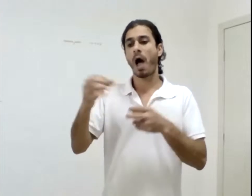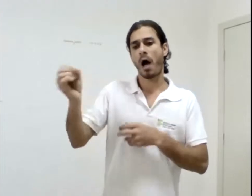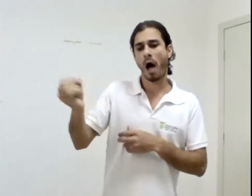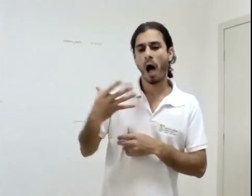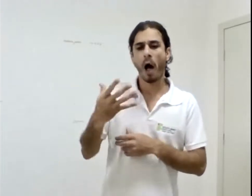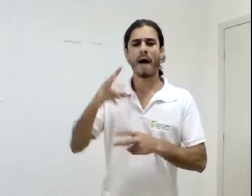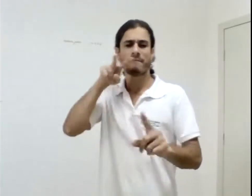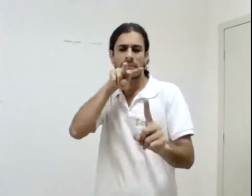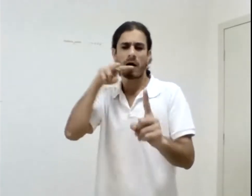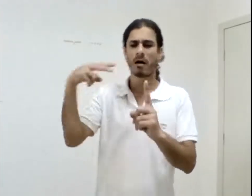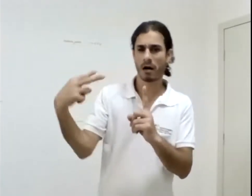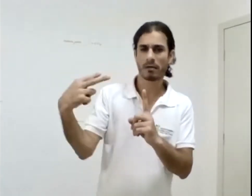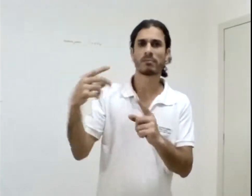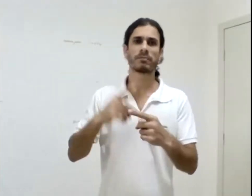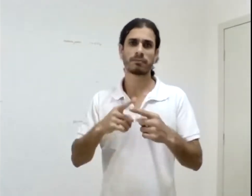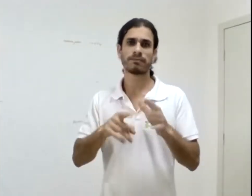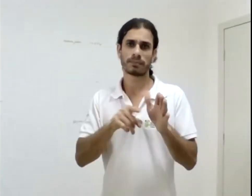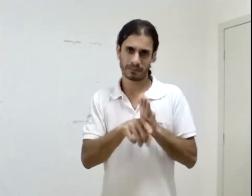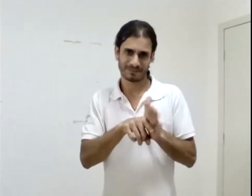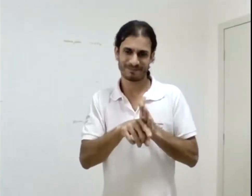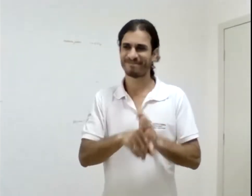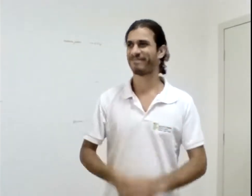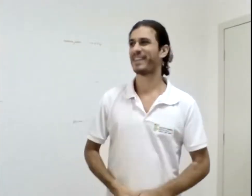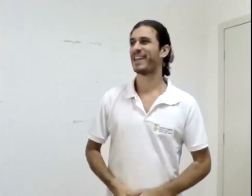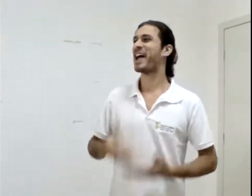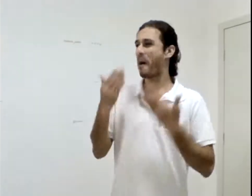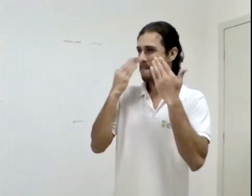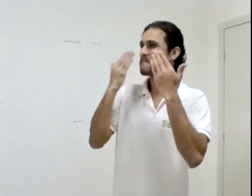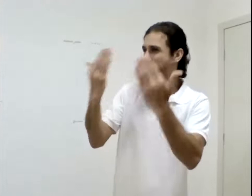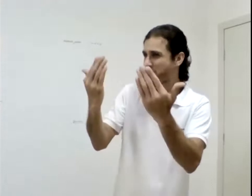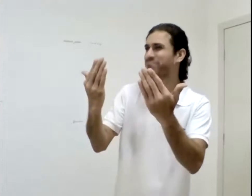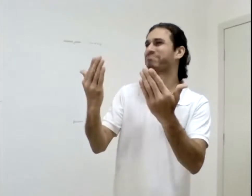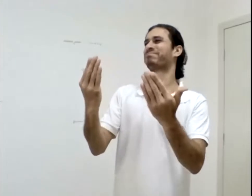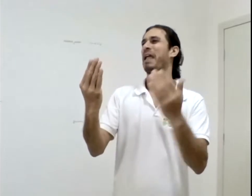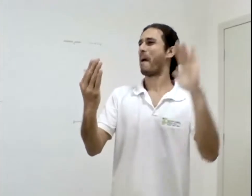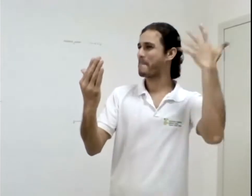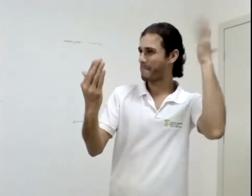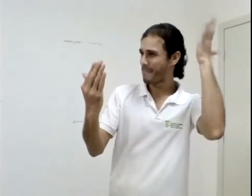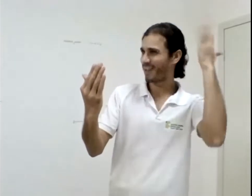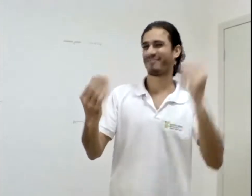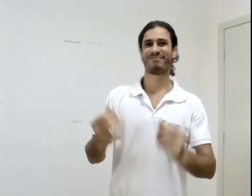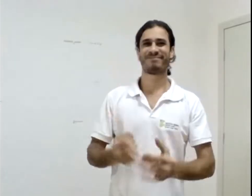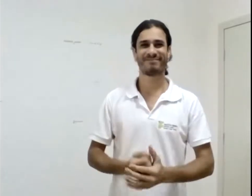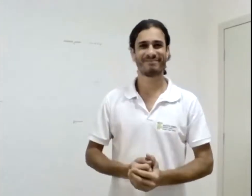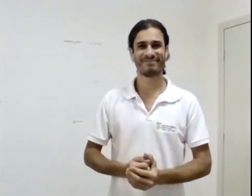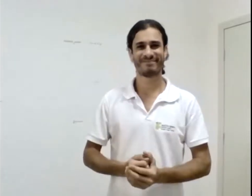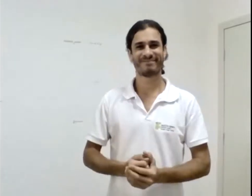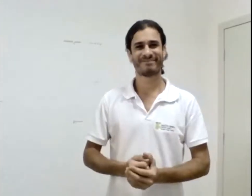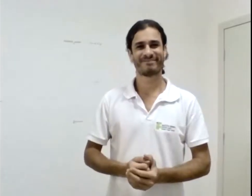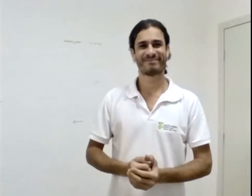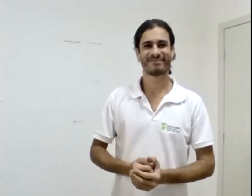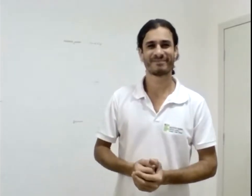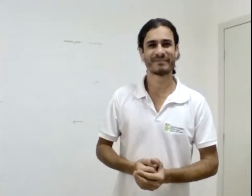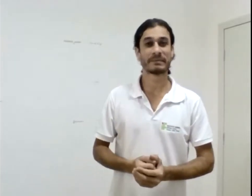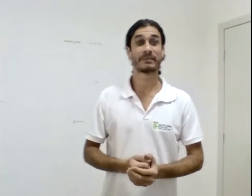É isso aí. Parabéns aí pelo seu trabalho que você vai colocar em prática aí. Agora sim,